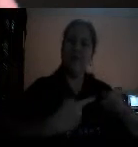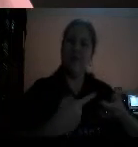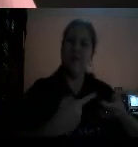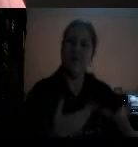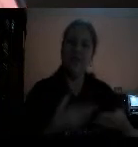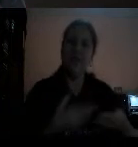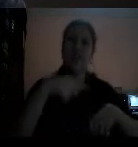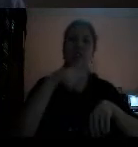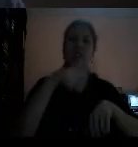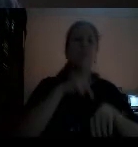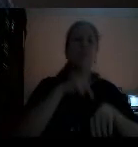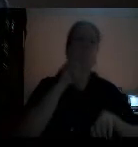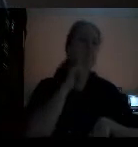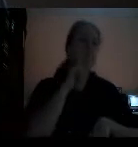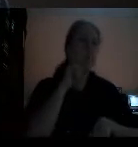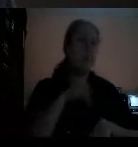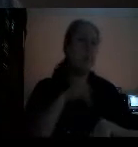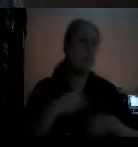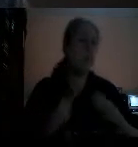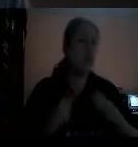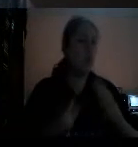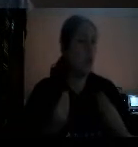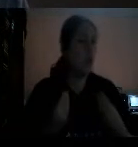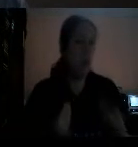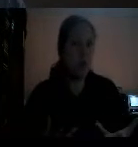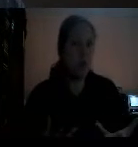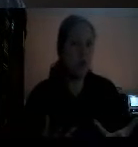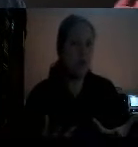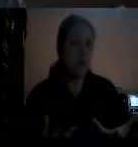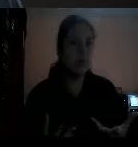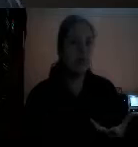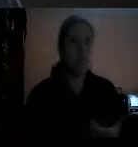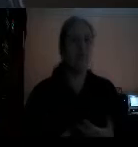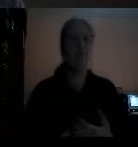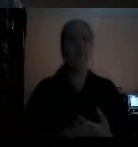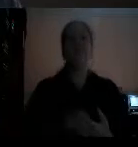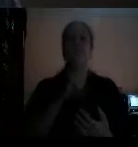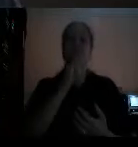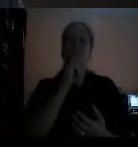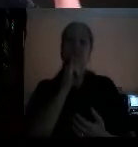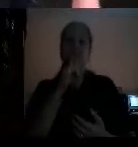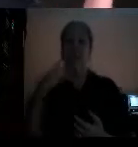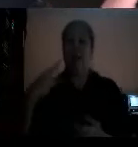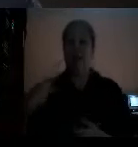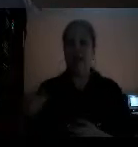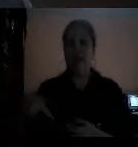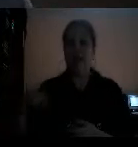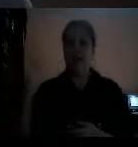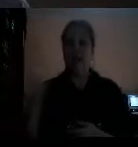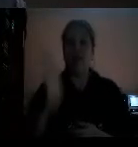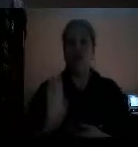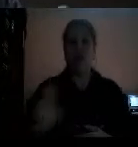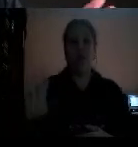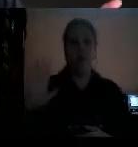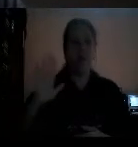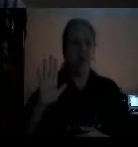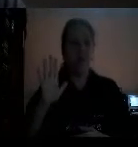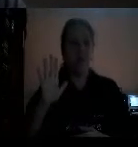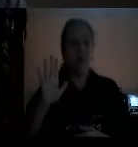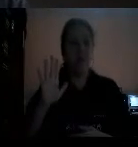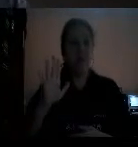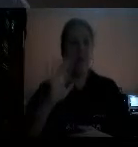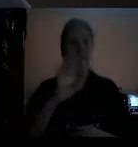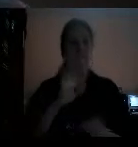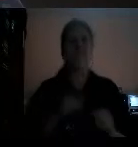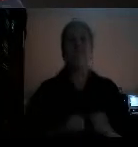Tá, como? Por um exemplo, intervir no Brasil apoiando a ditadura militar. Ou, se você preferir, a Revolução Militar de 64. Por